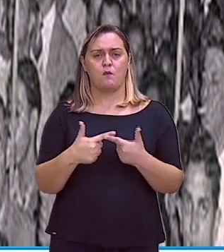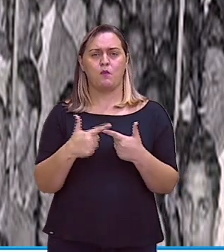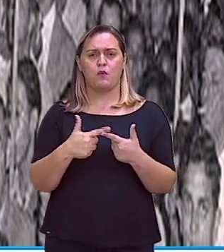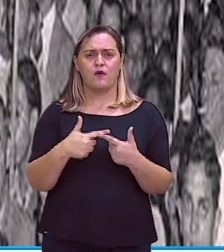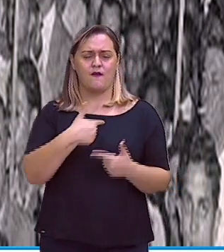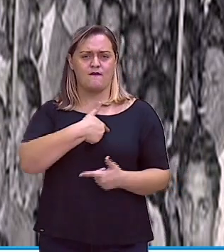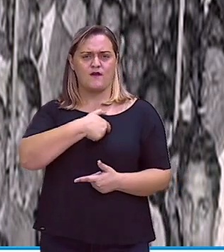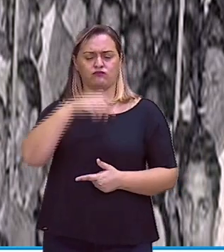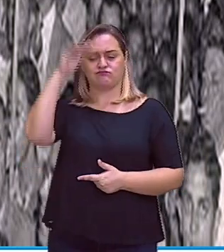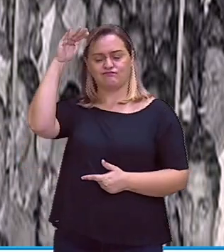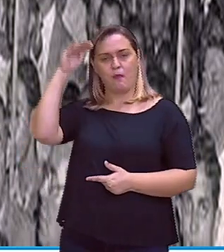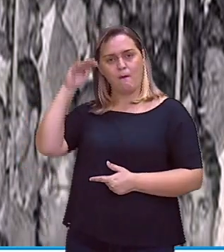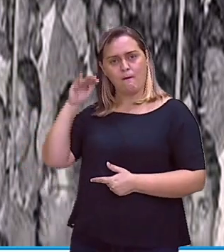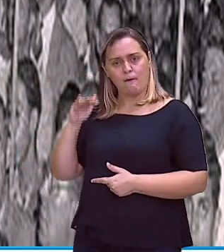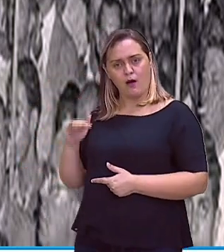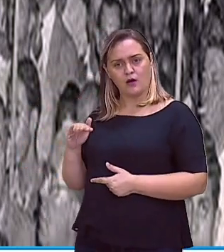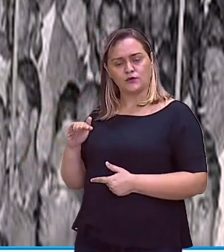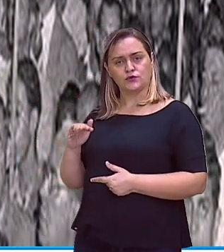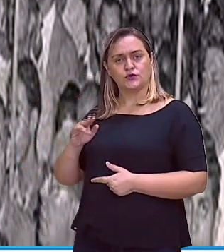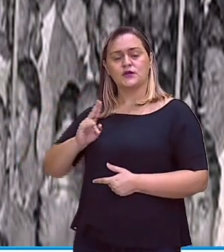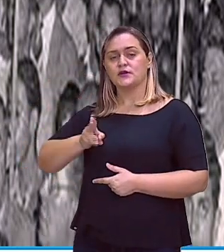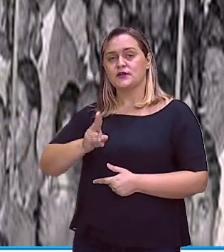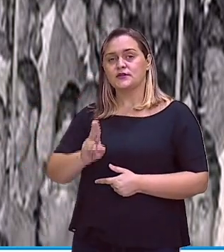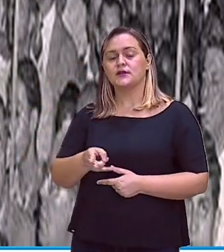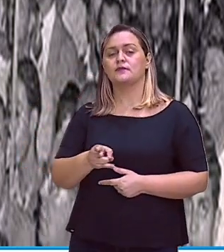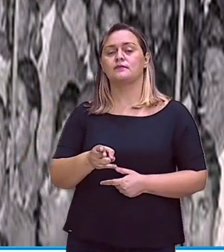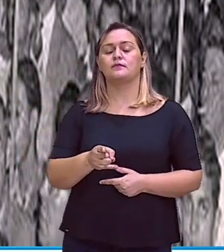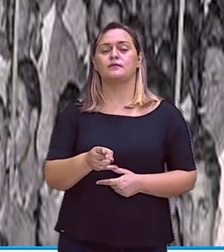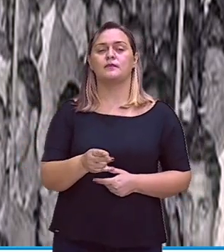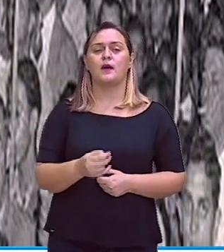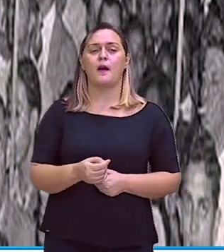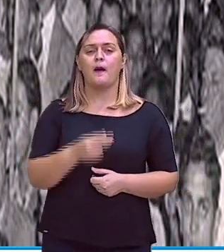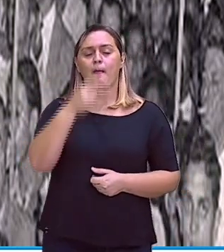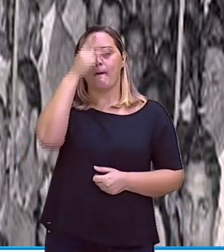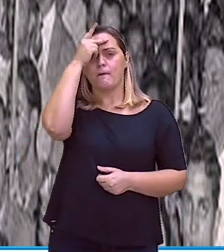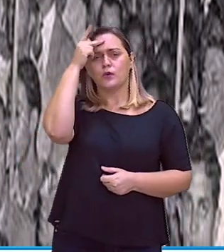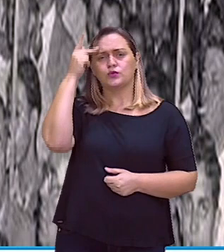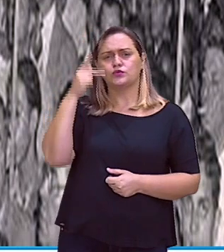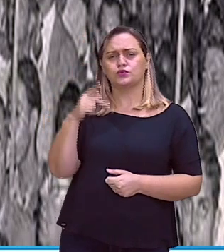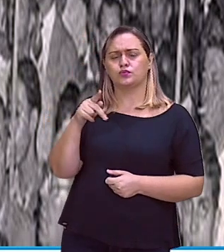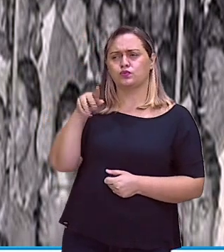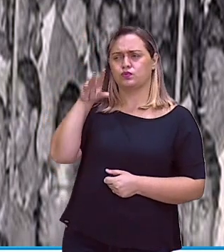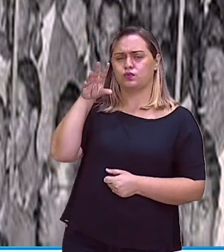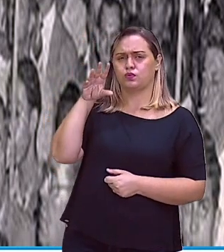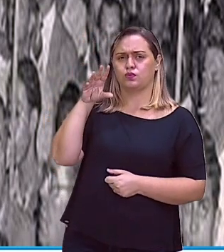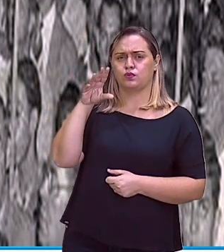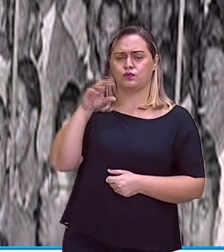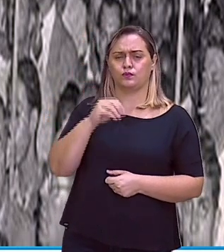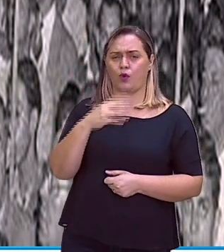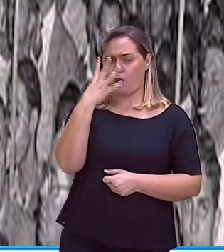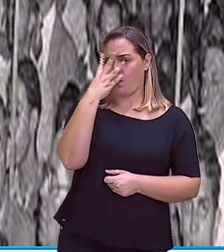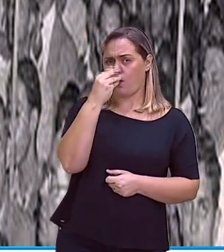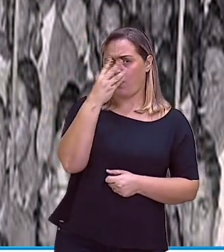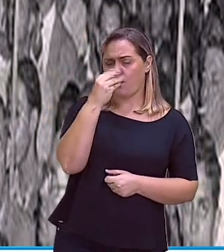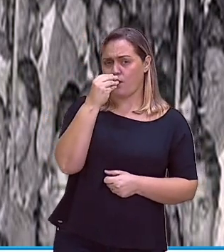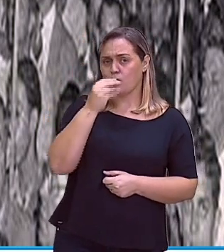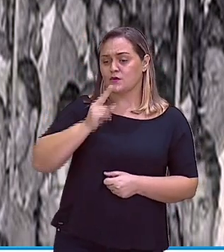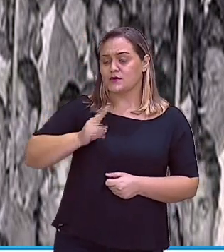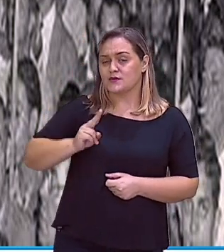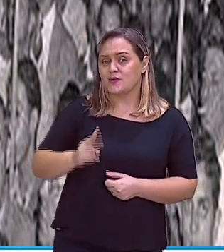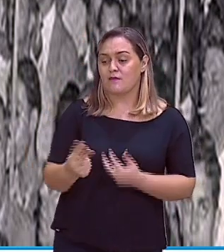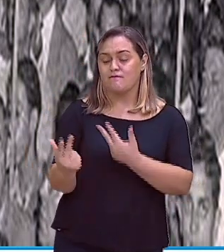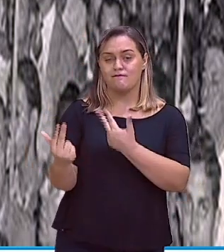fotógrafo oficial que o fotografava de baixo para cima dando um